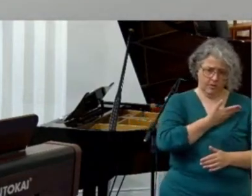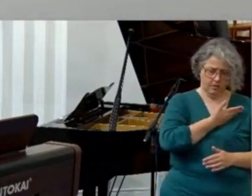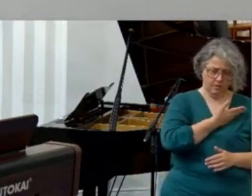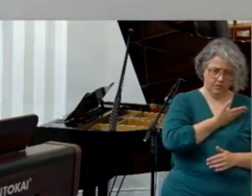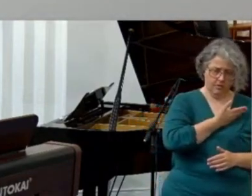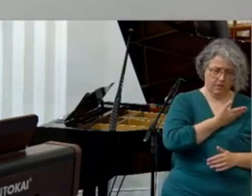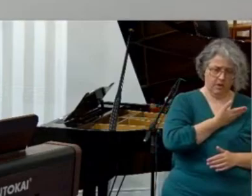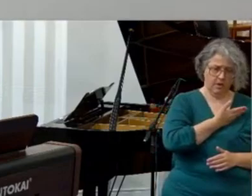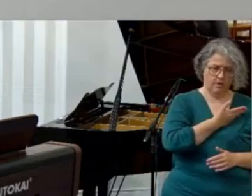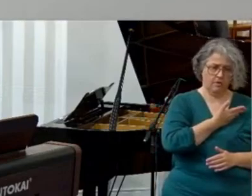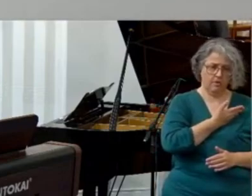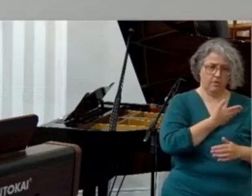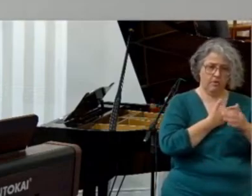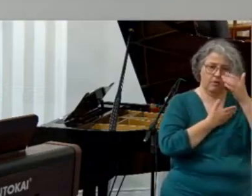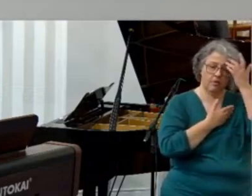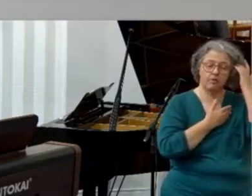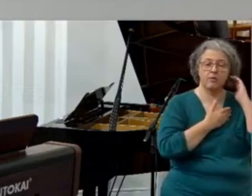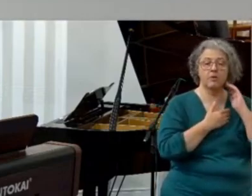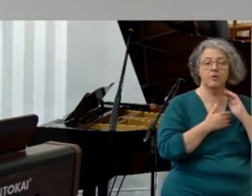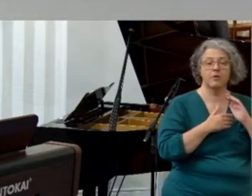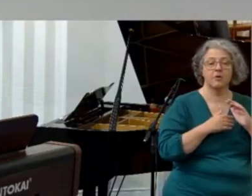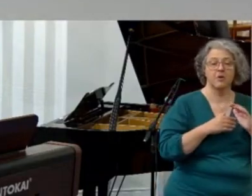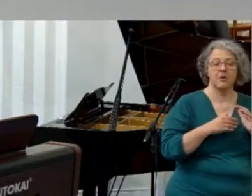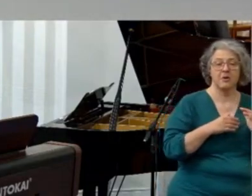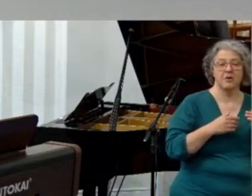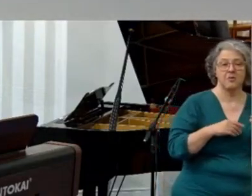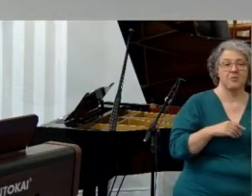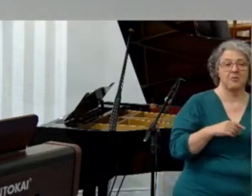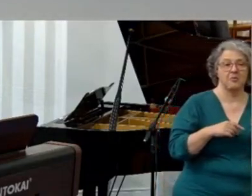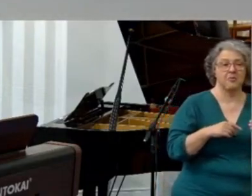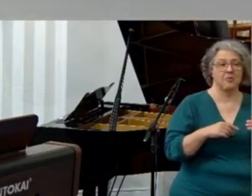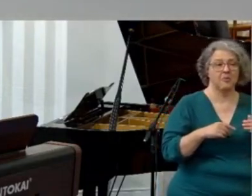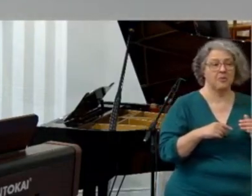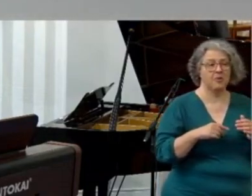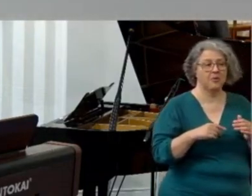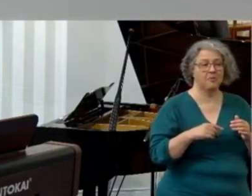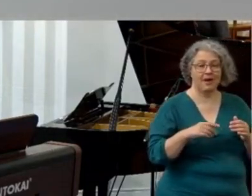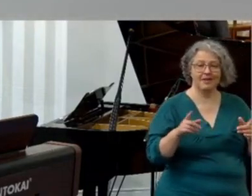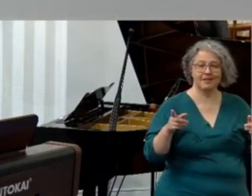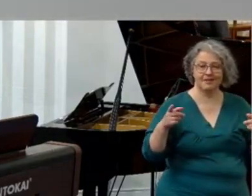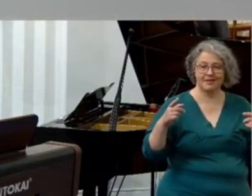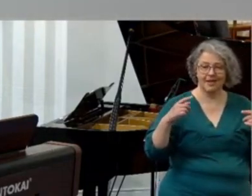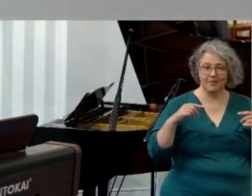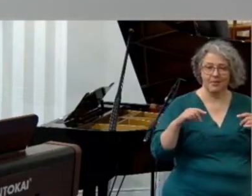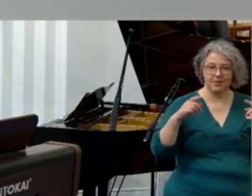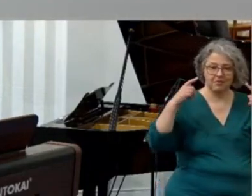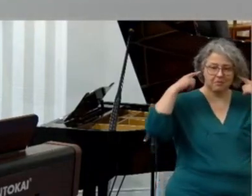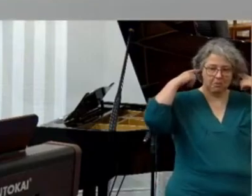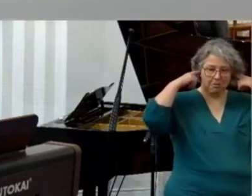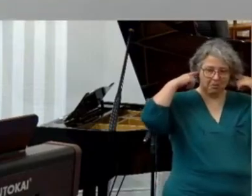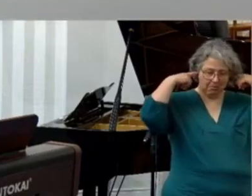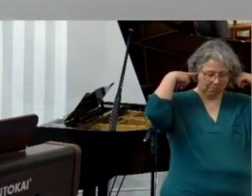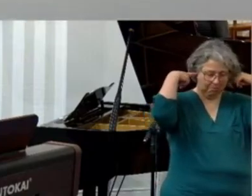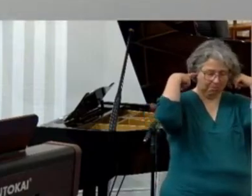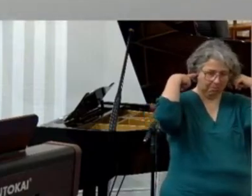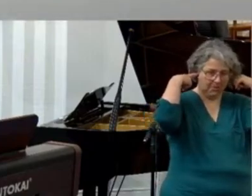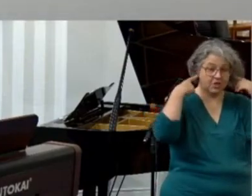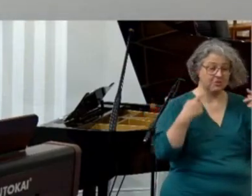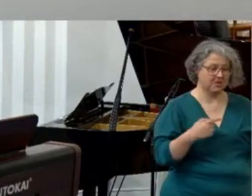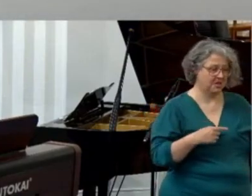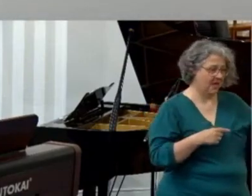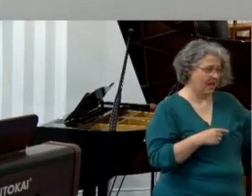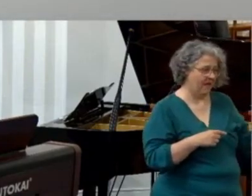outros colegas, mas eles vão estar assim com os dedos no ouvido. Eles não vão querer